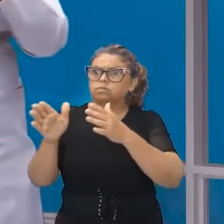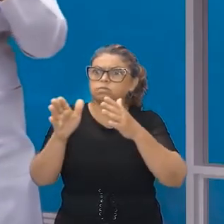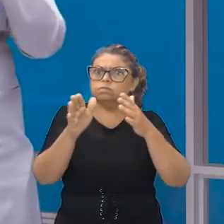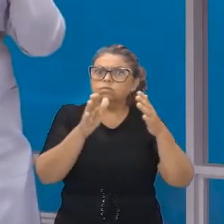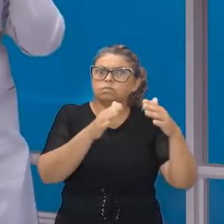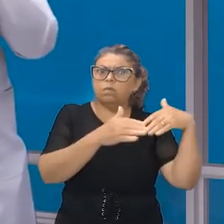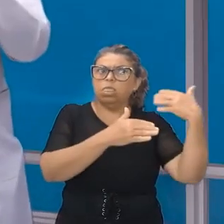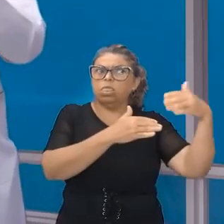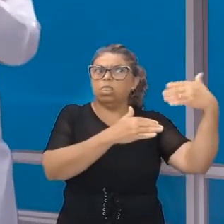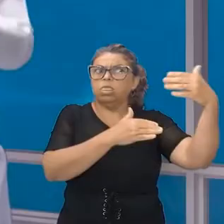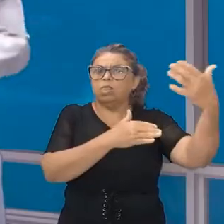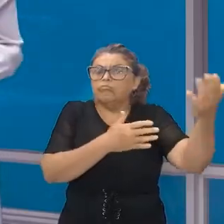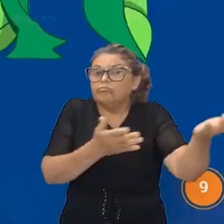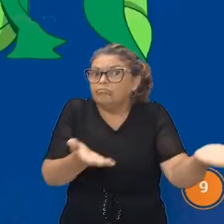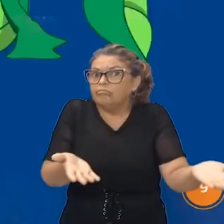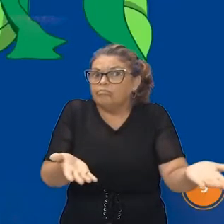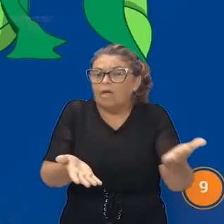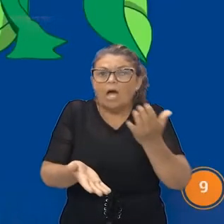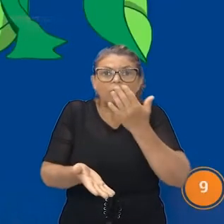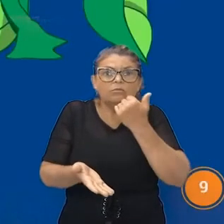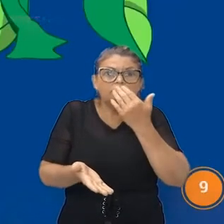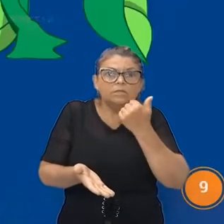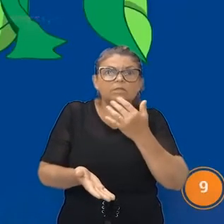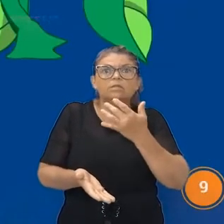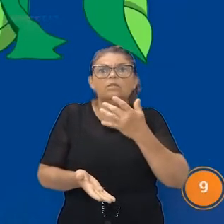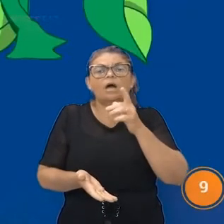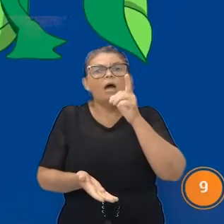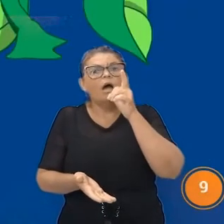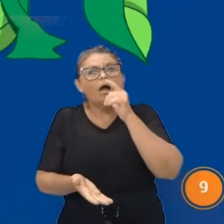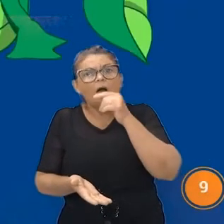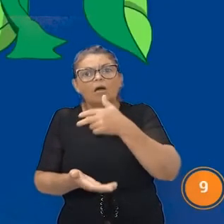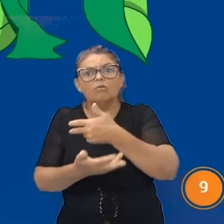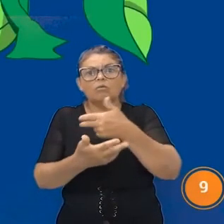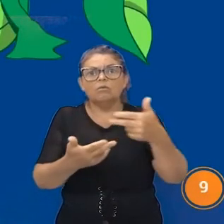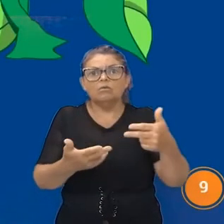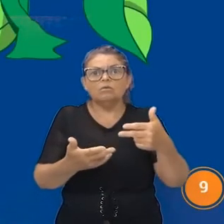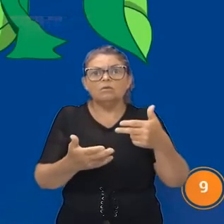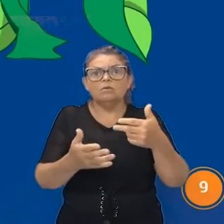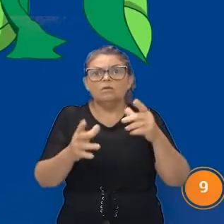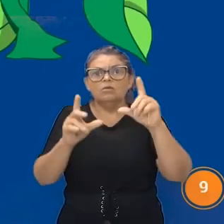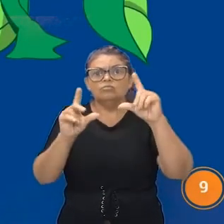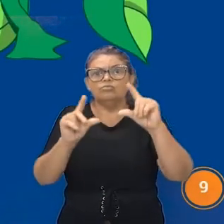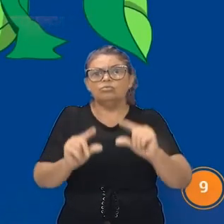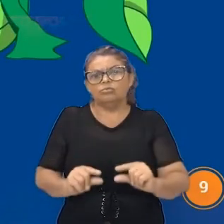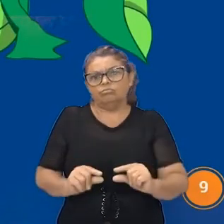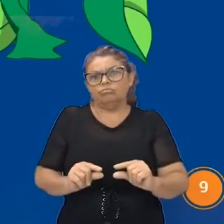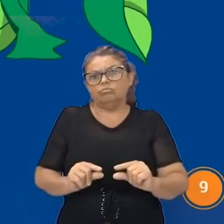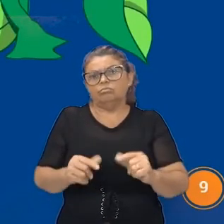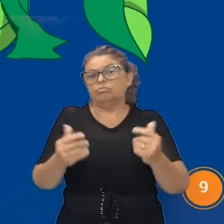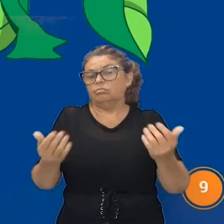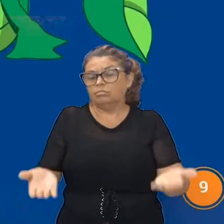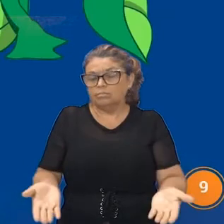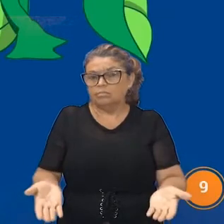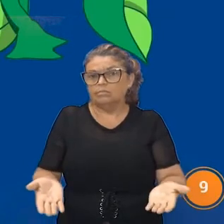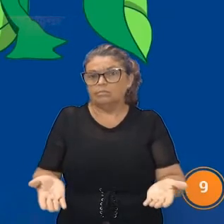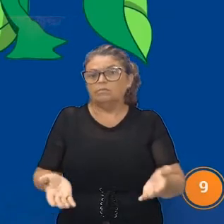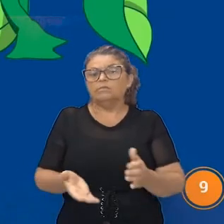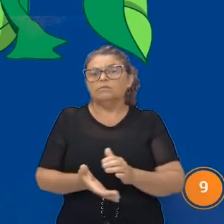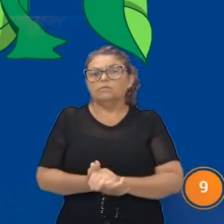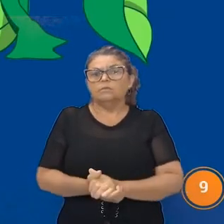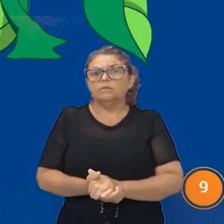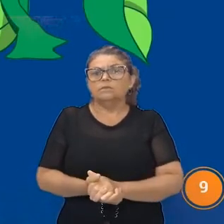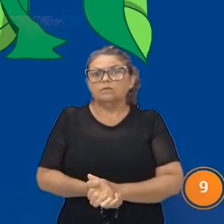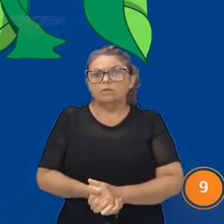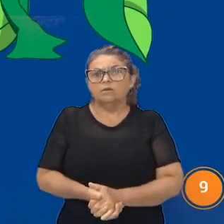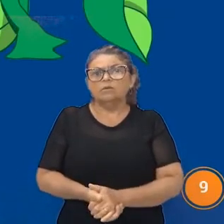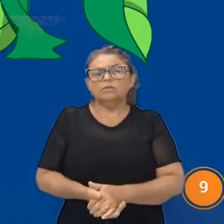aí um monstrinho para mostrar que o imaginário também desses velejadores, desses primeiros pessoas a